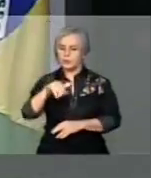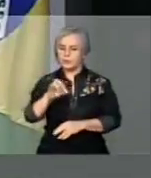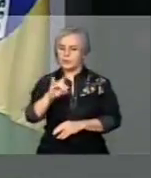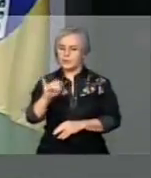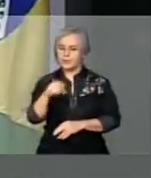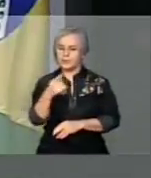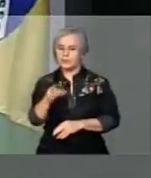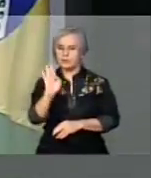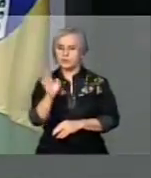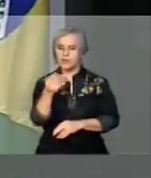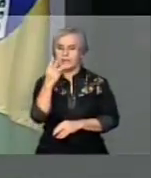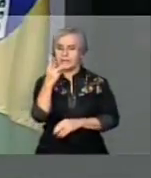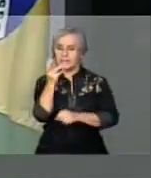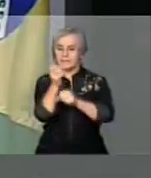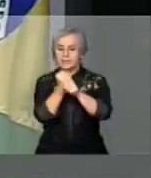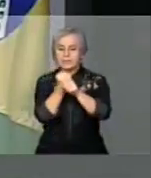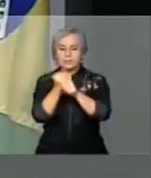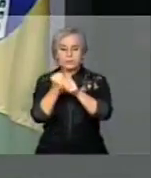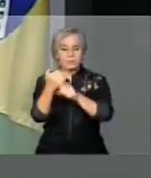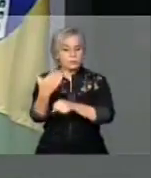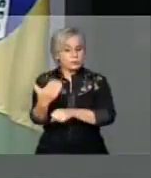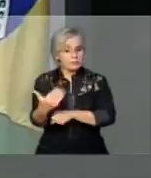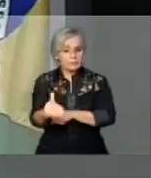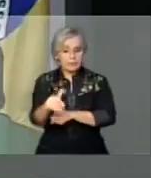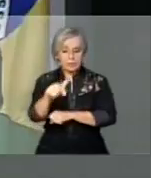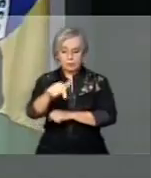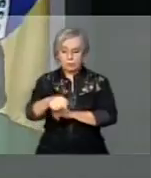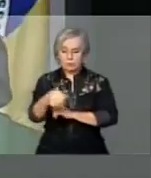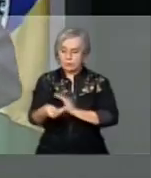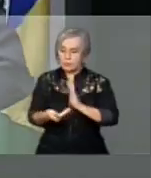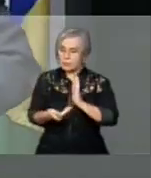e meio, deputado Sarney,